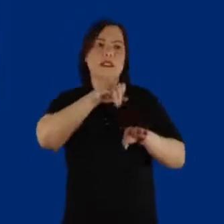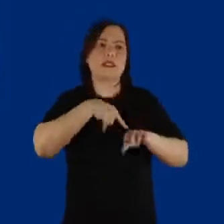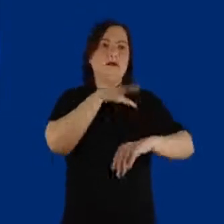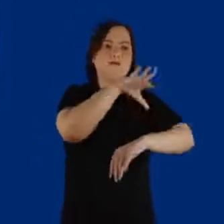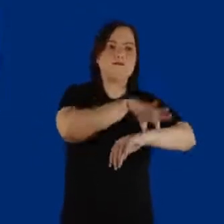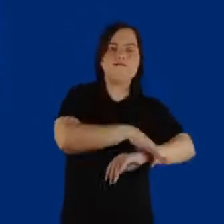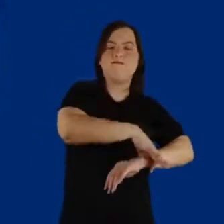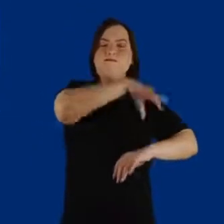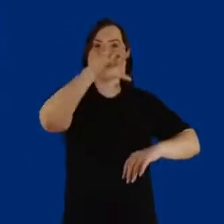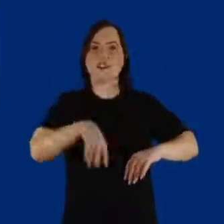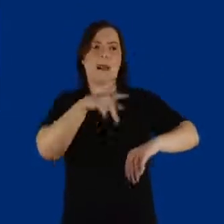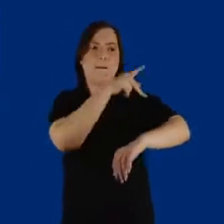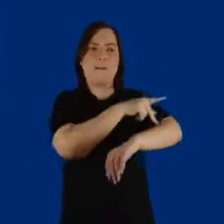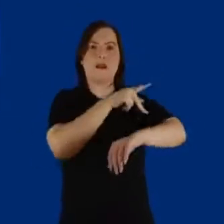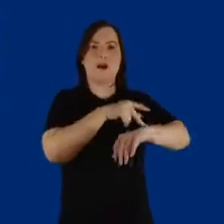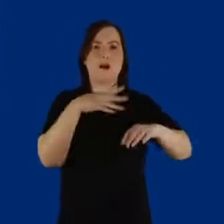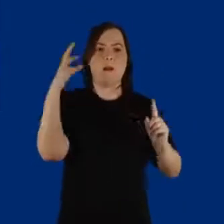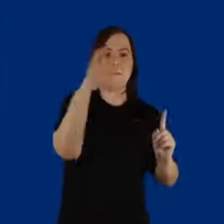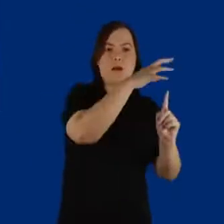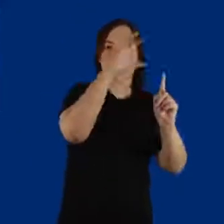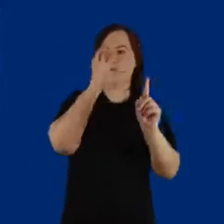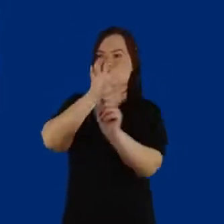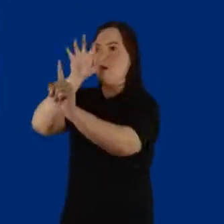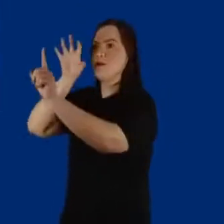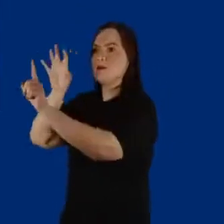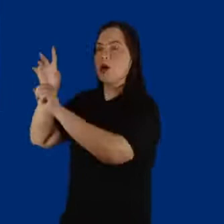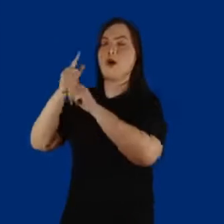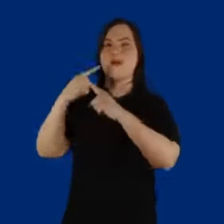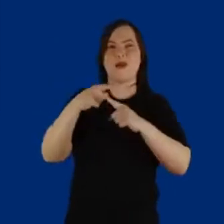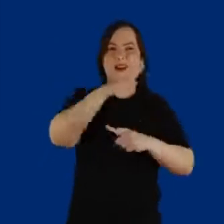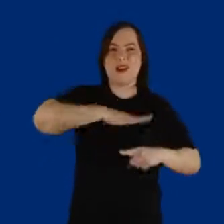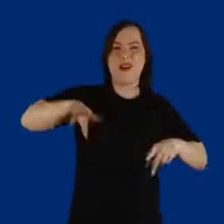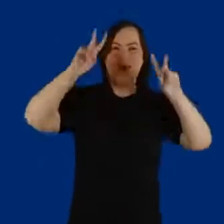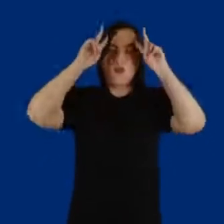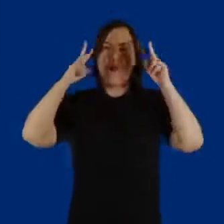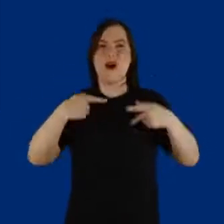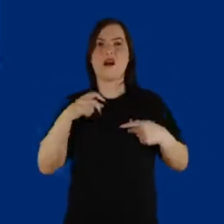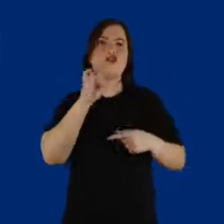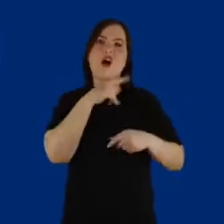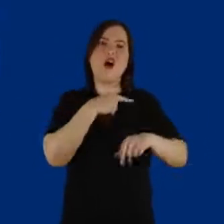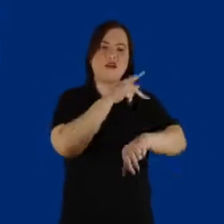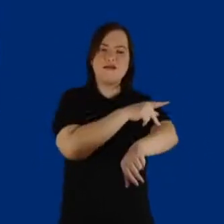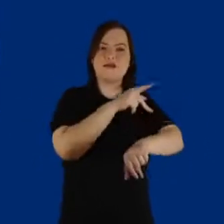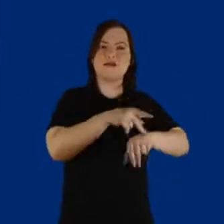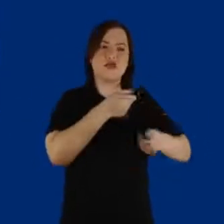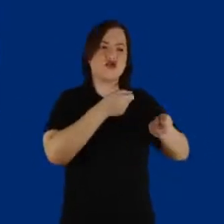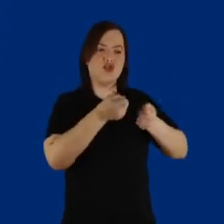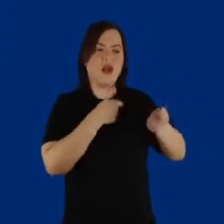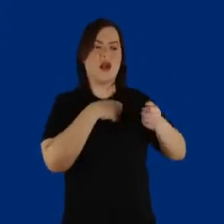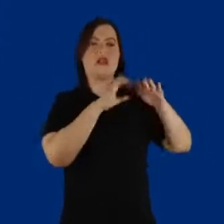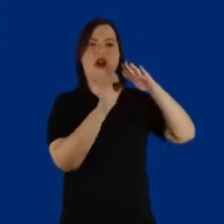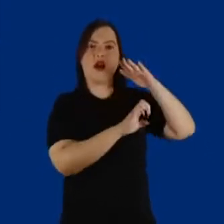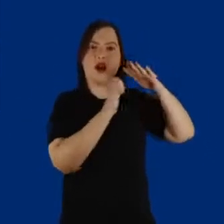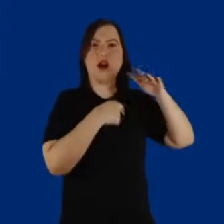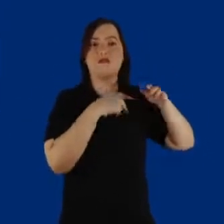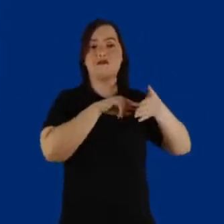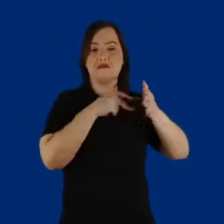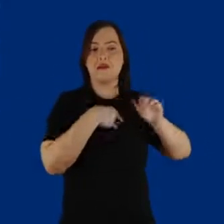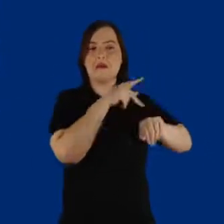pedagogia, ele impacta em todos os campos, porque a maioria dos campos humanos são pedagogia. Gestão de empresas é